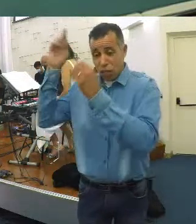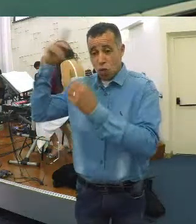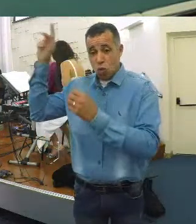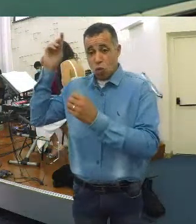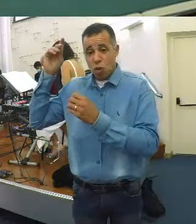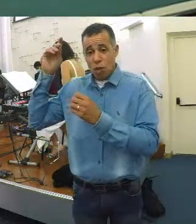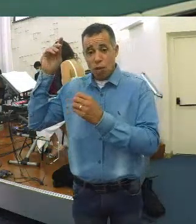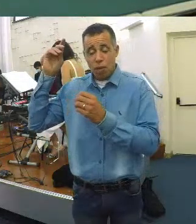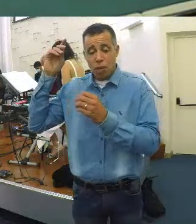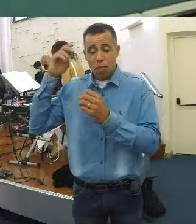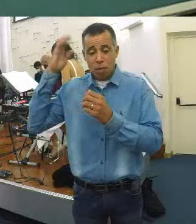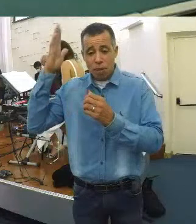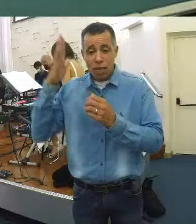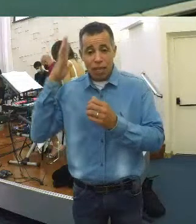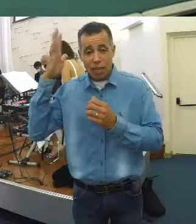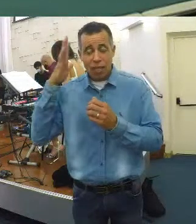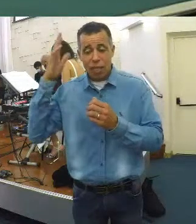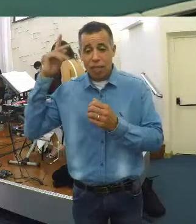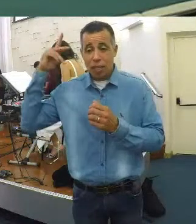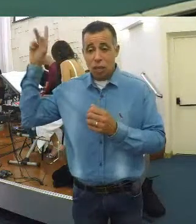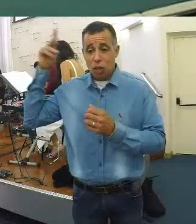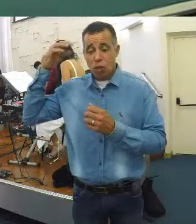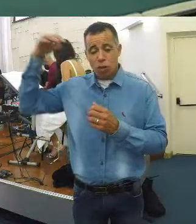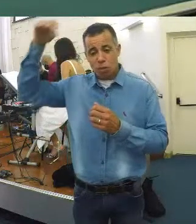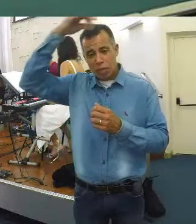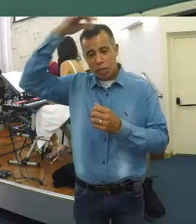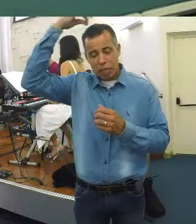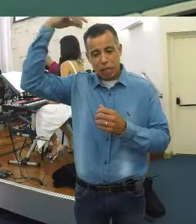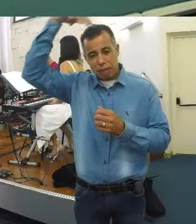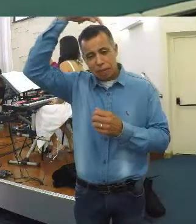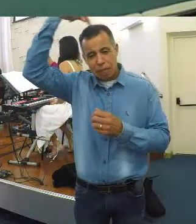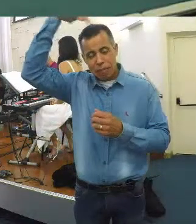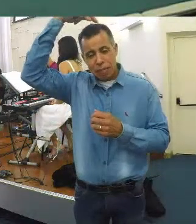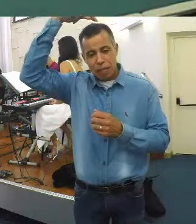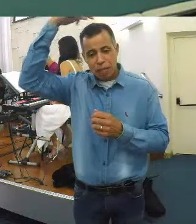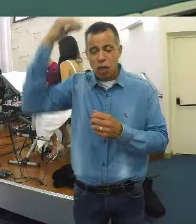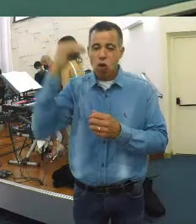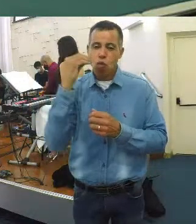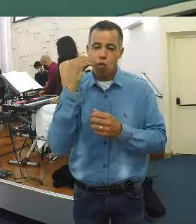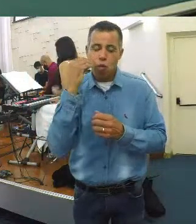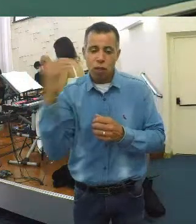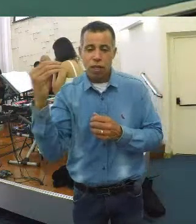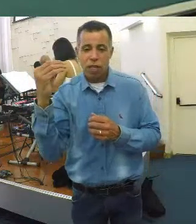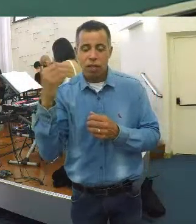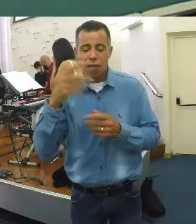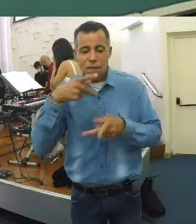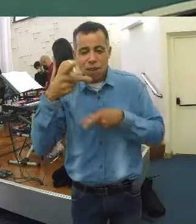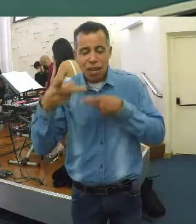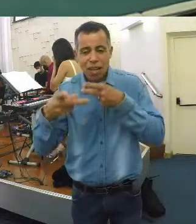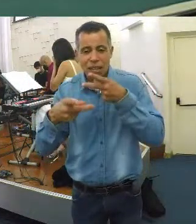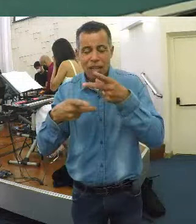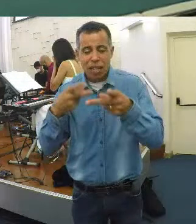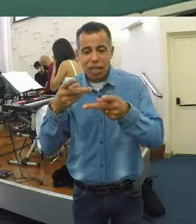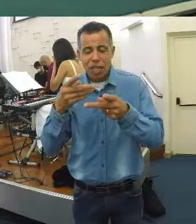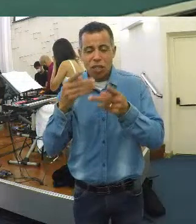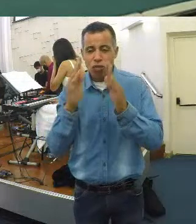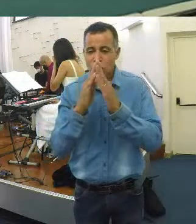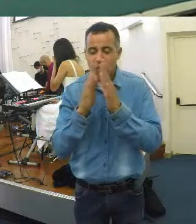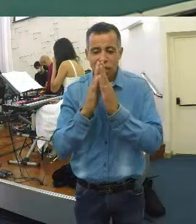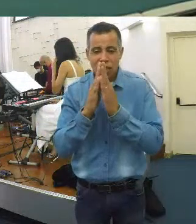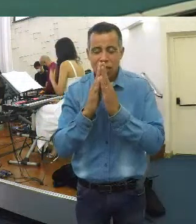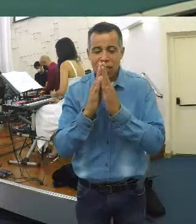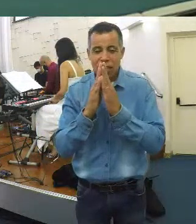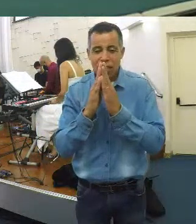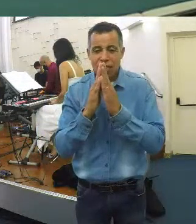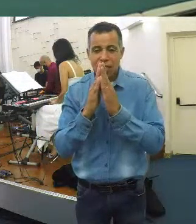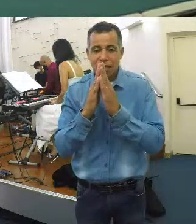Espírito e pela oportunidade extraordinária que temos de falar ao Senhor em oração sem qualquer impedimento por meio do